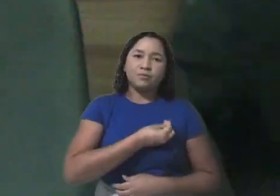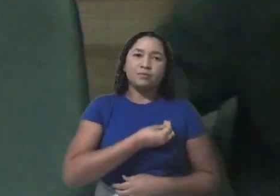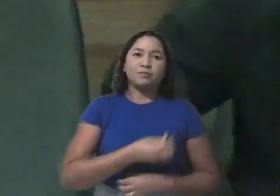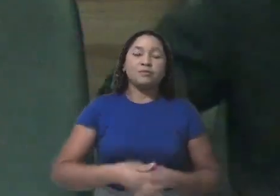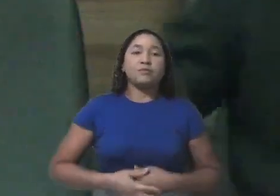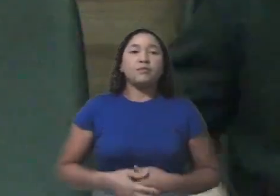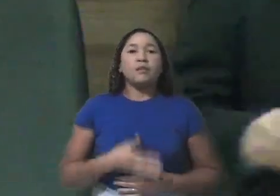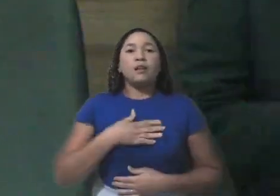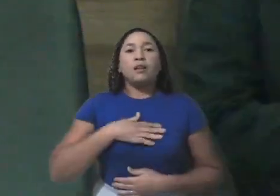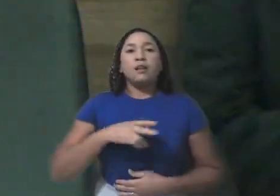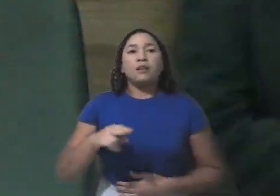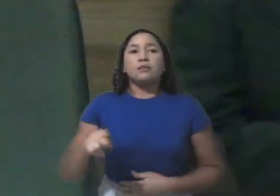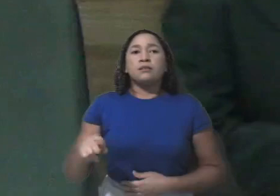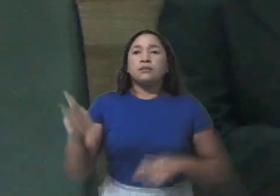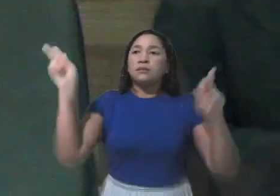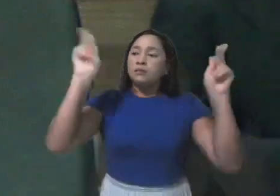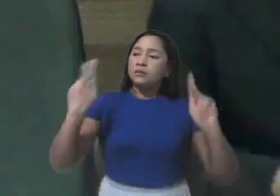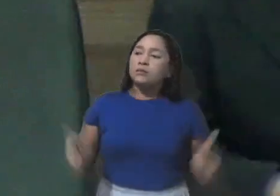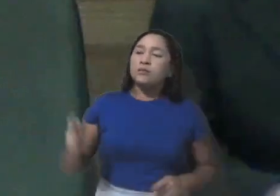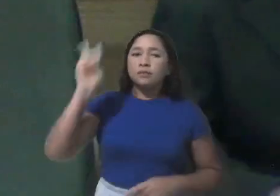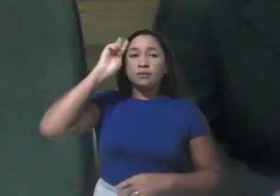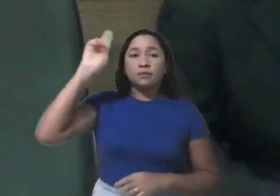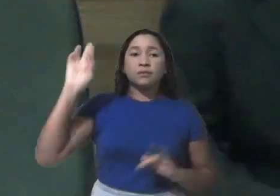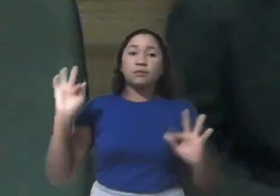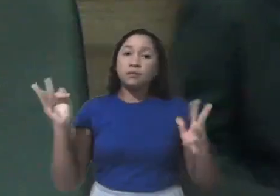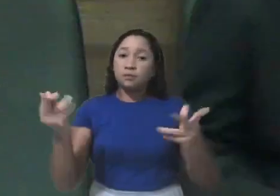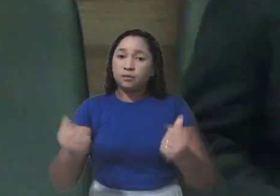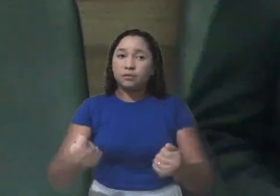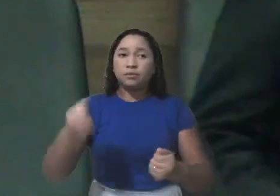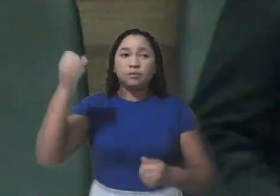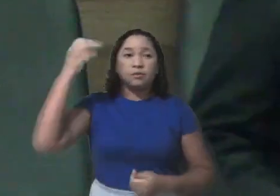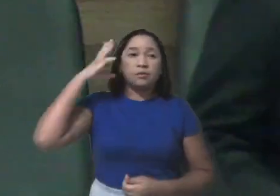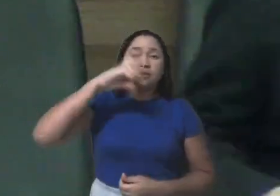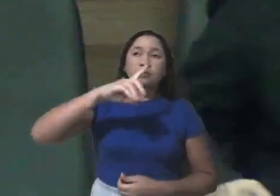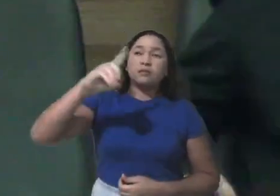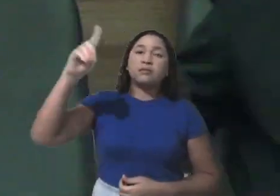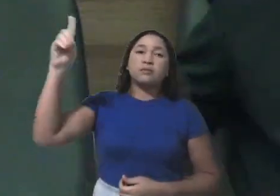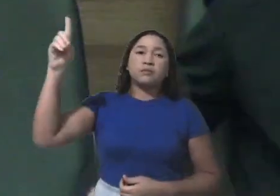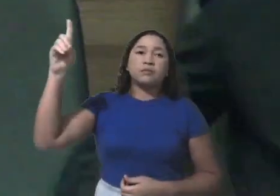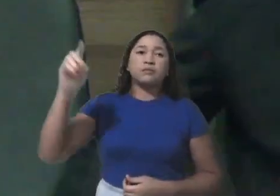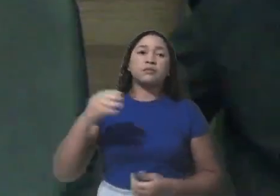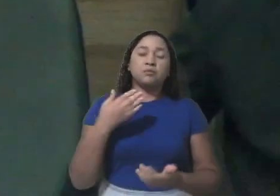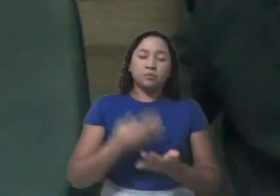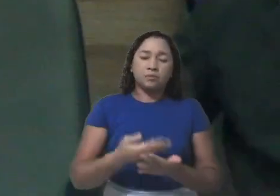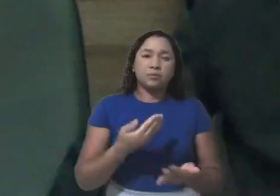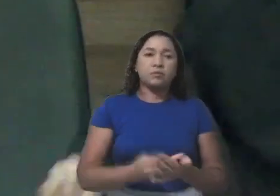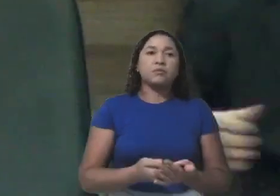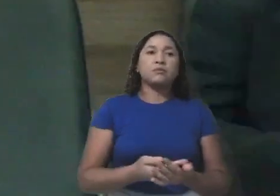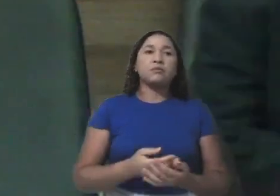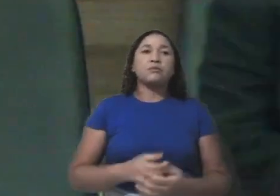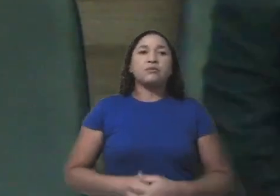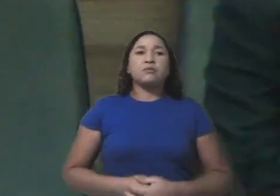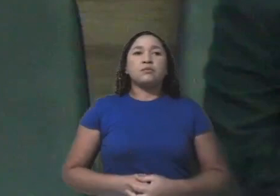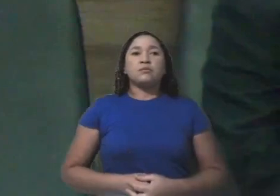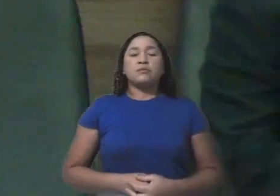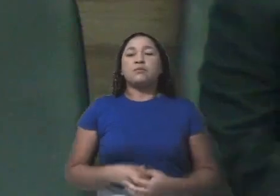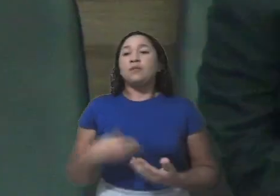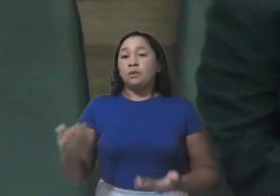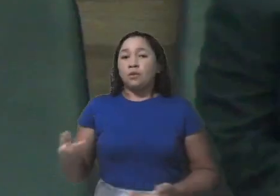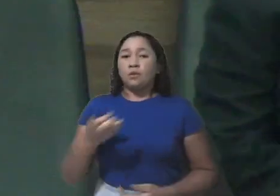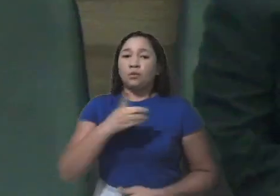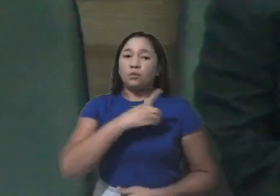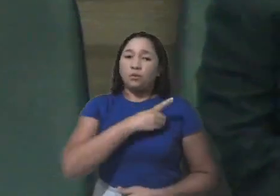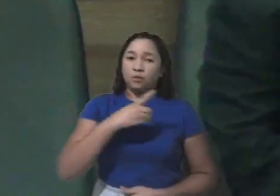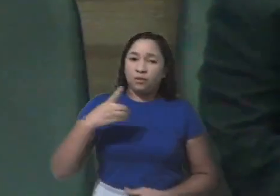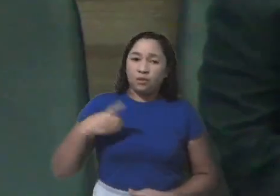Meus irmãos, a paz do Senhor a todos. Graças a Deus por esse estudo, onde o nosso irmão diácono Wesley